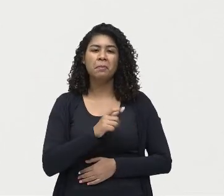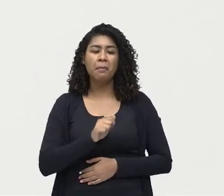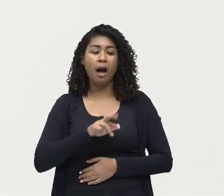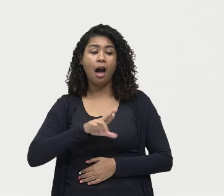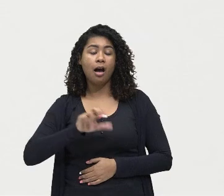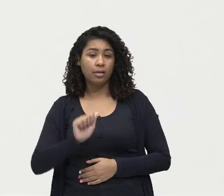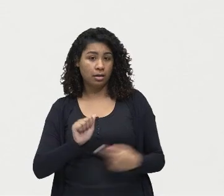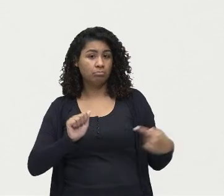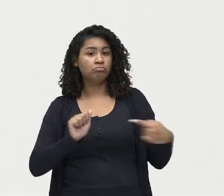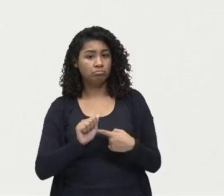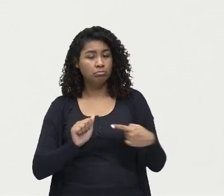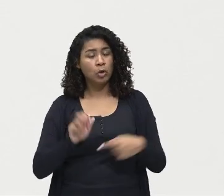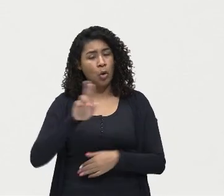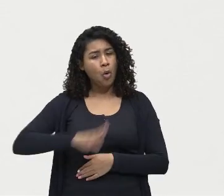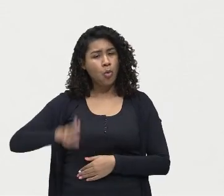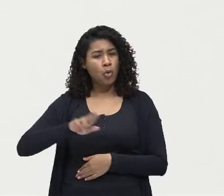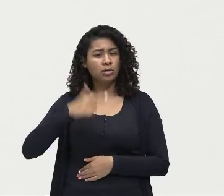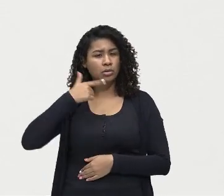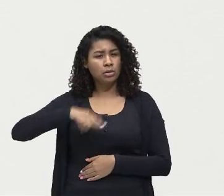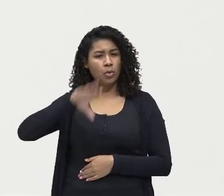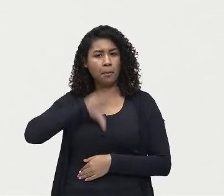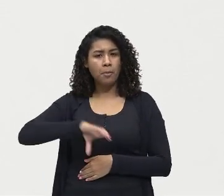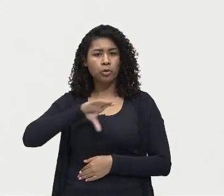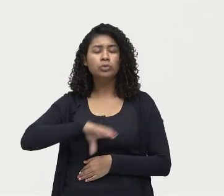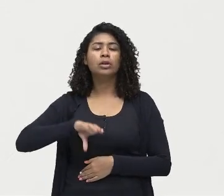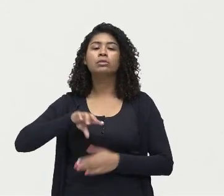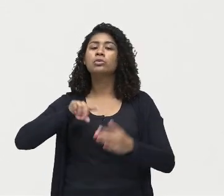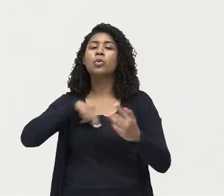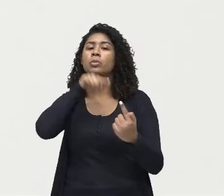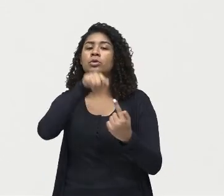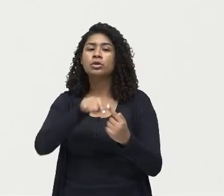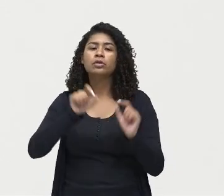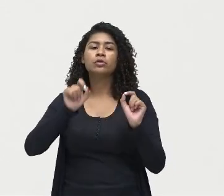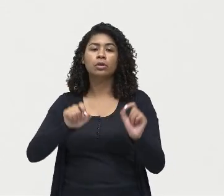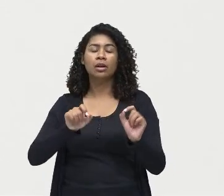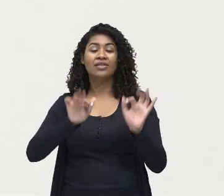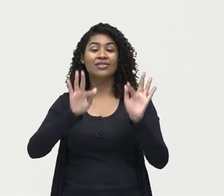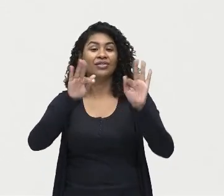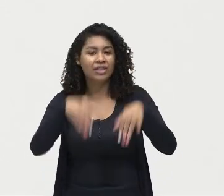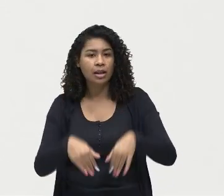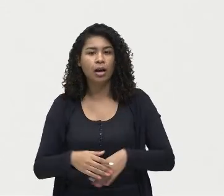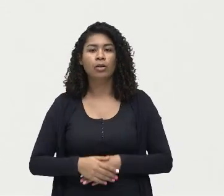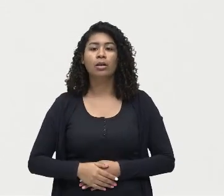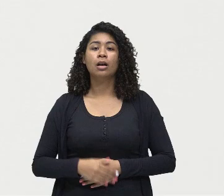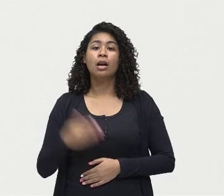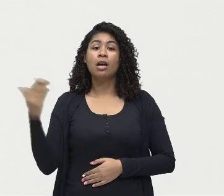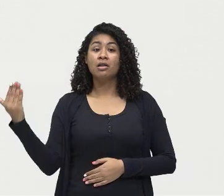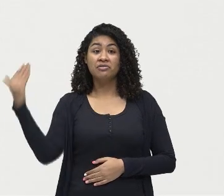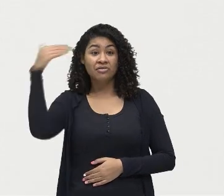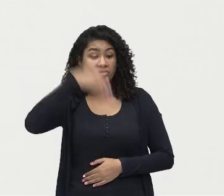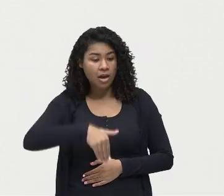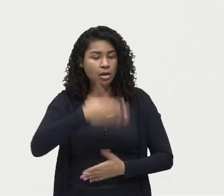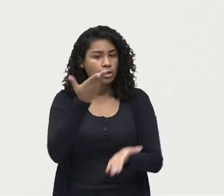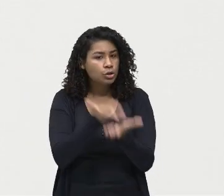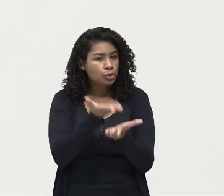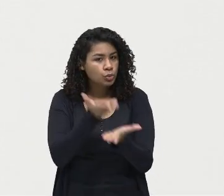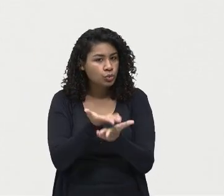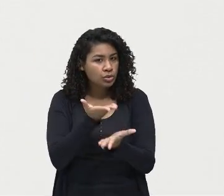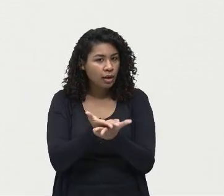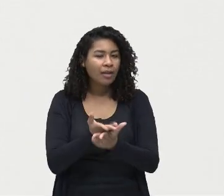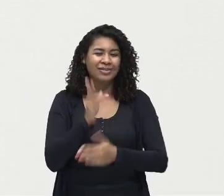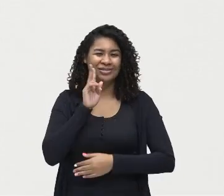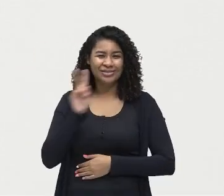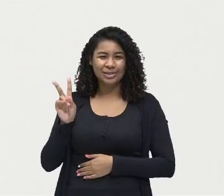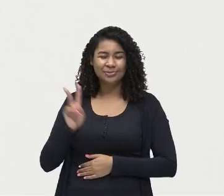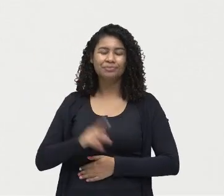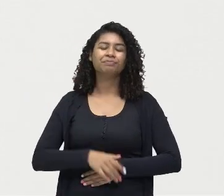muito comum na língua portuguesa, indicando finalidade. Ele veio para estudar, indicando finalidade. Na letra B,